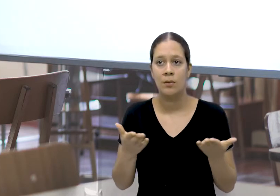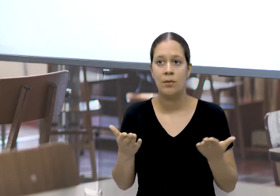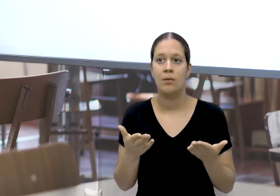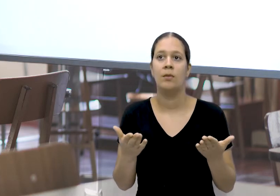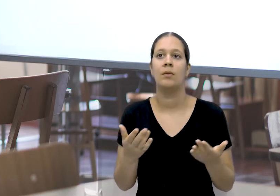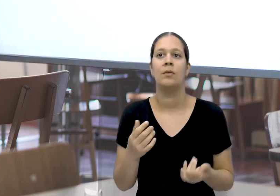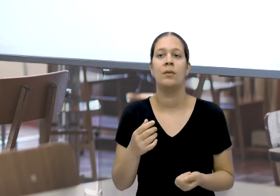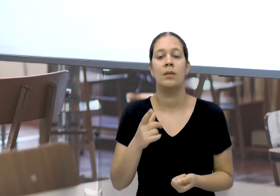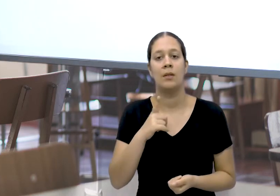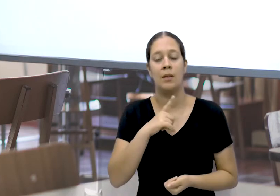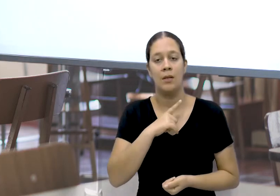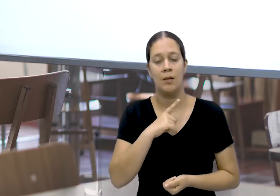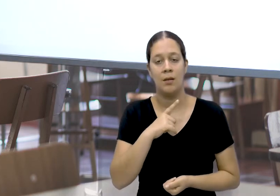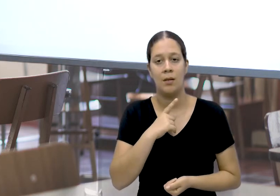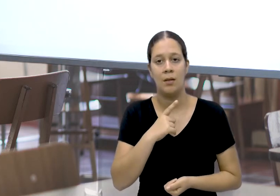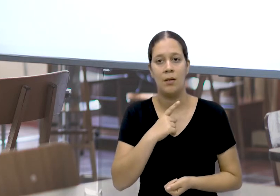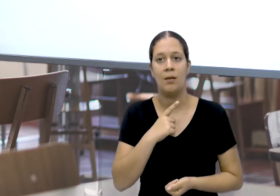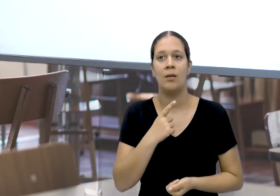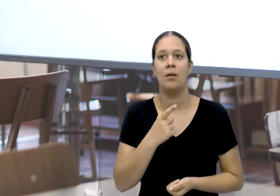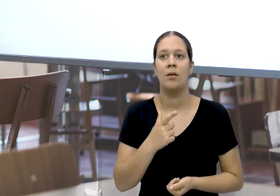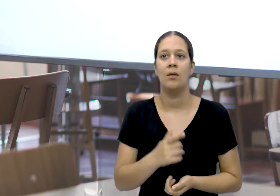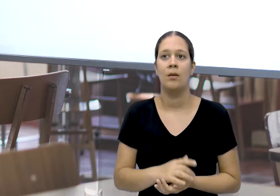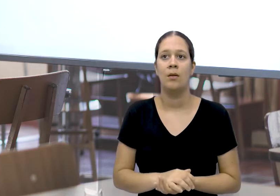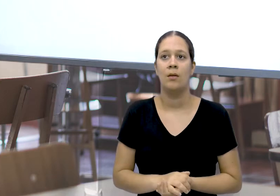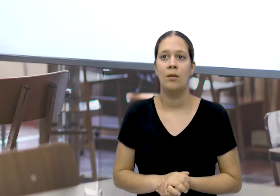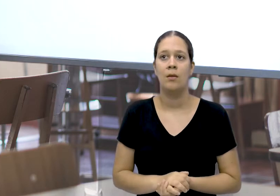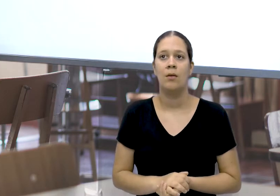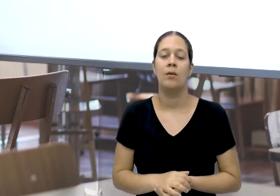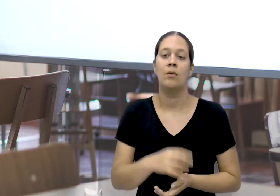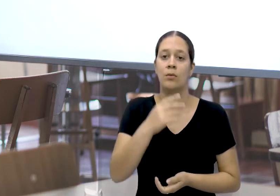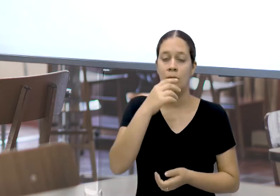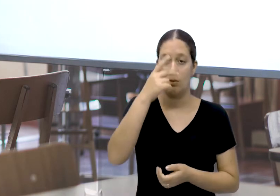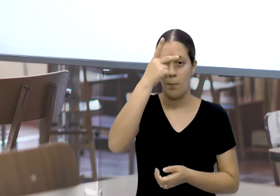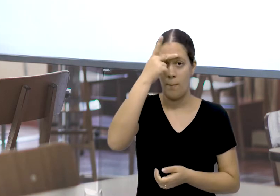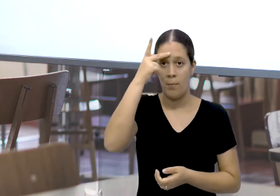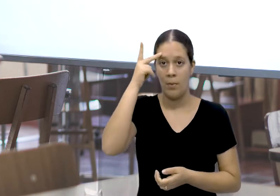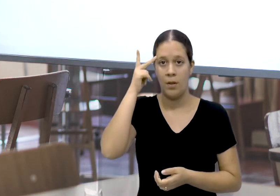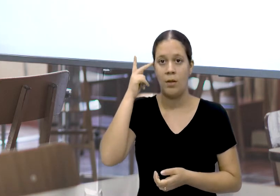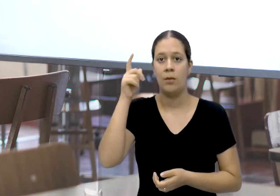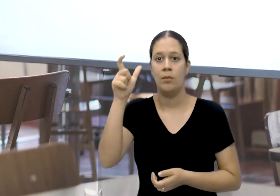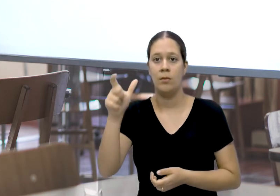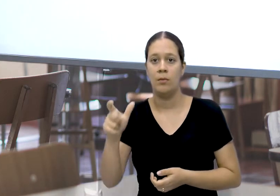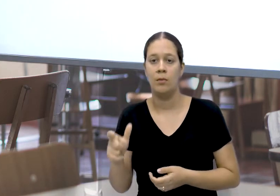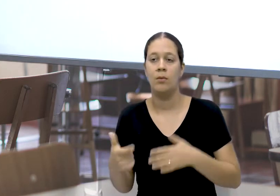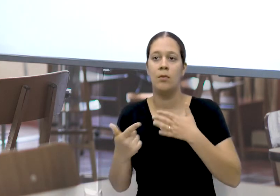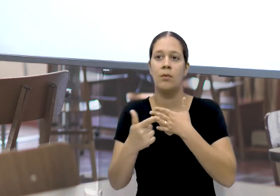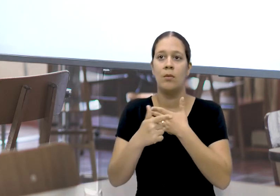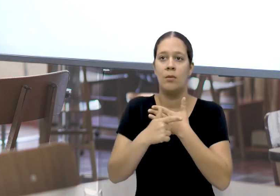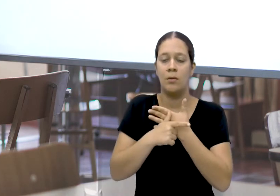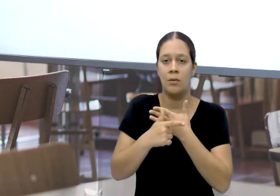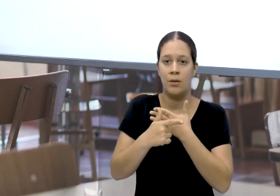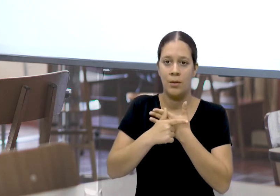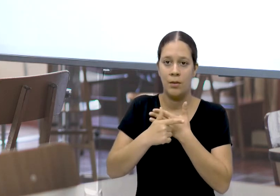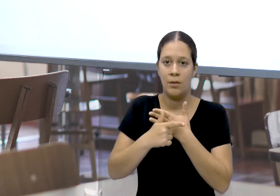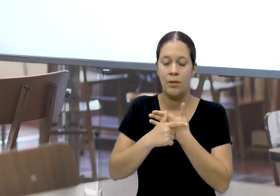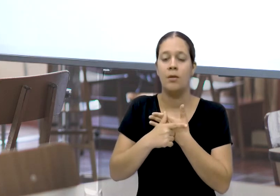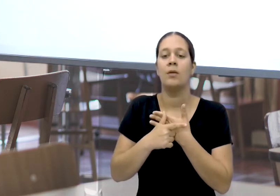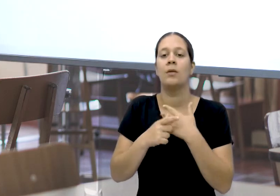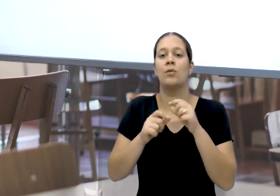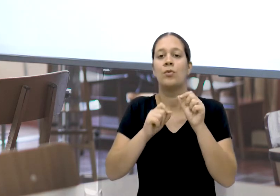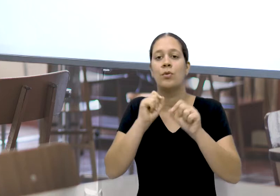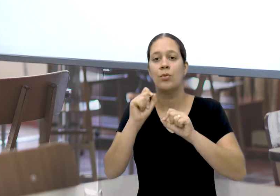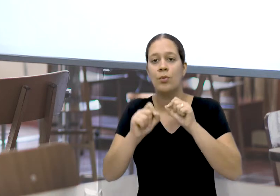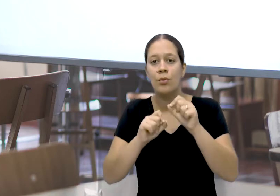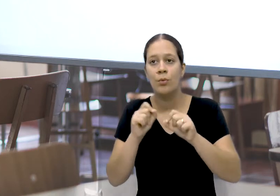introdução é mais para que você possa conhecer os indivíduos, os elementos e o contexto que aquela história vai se